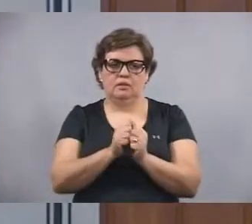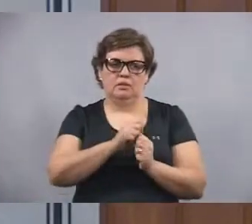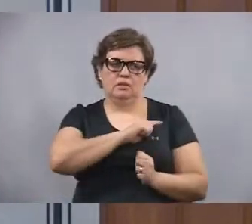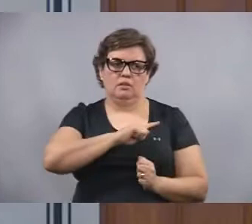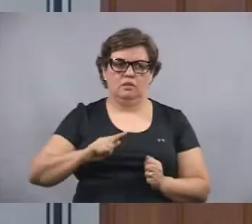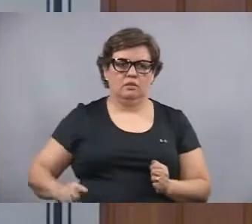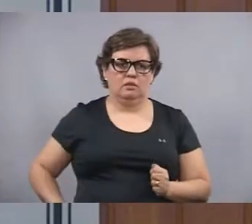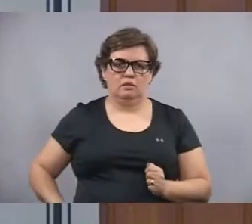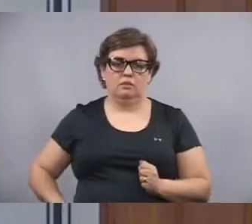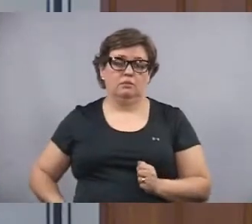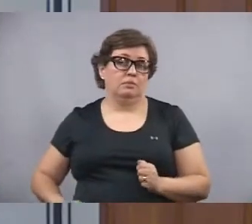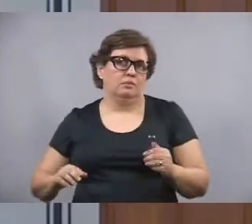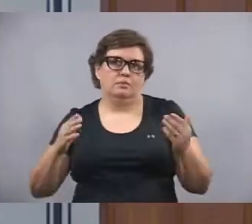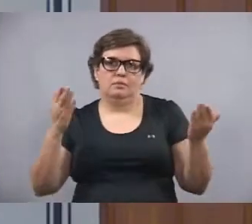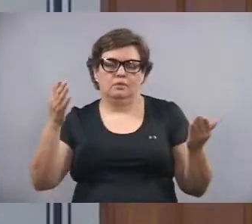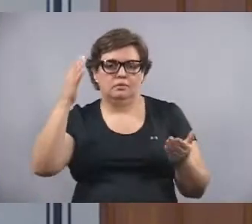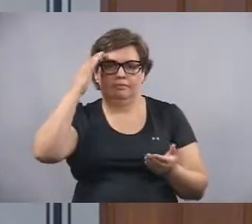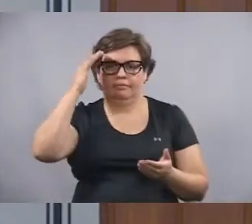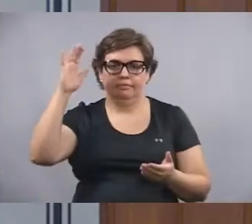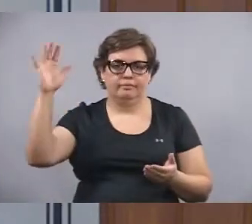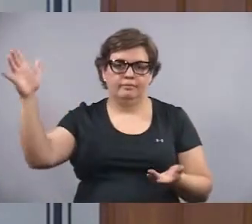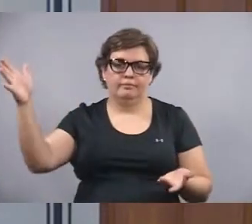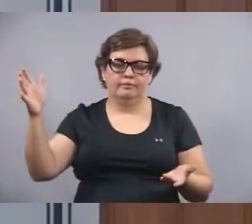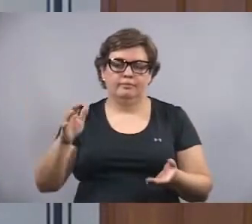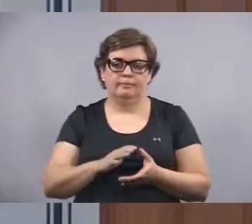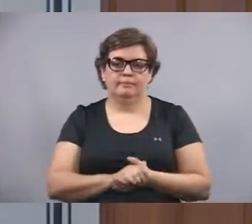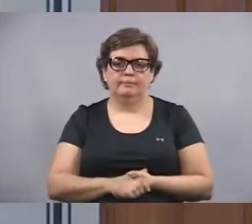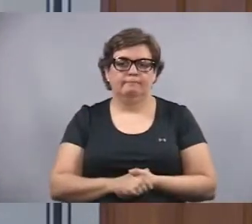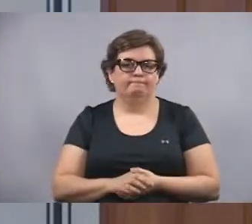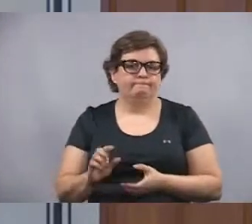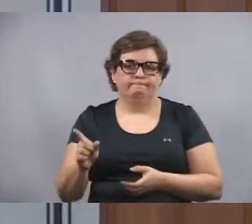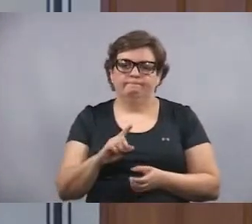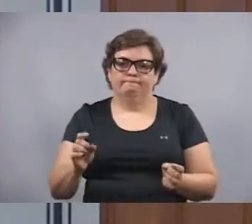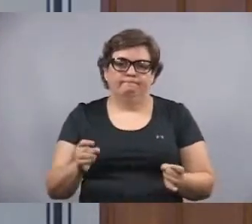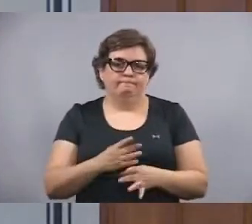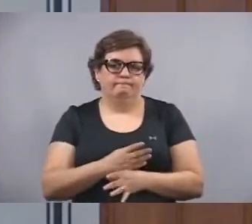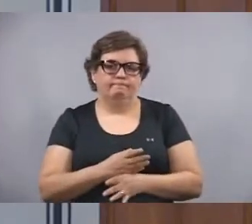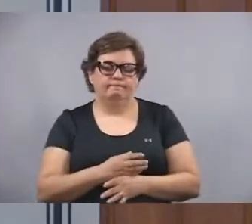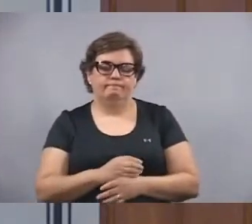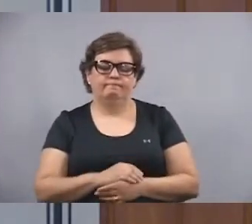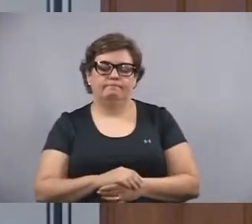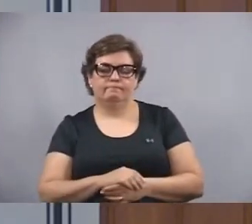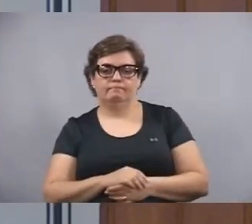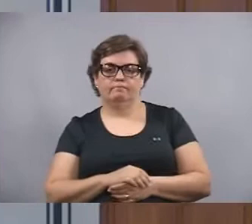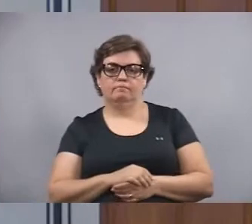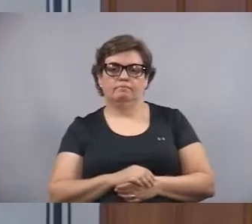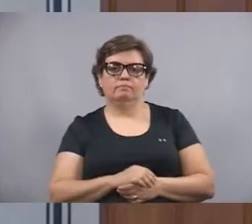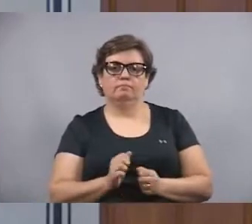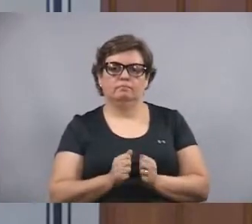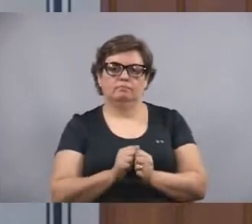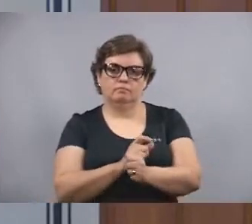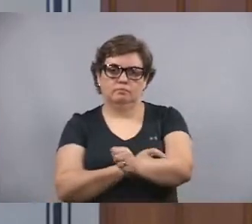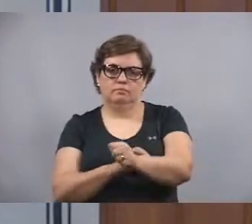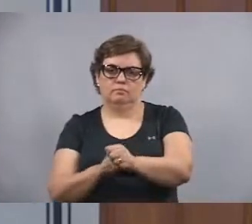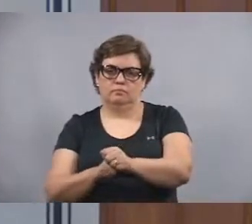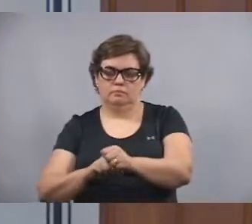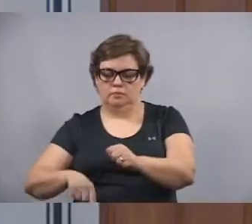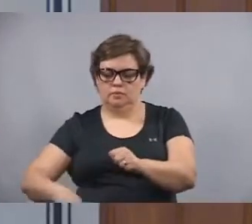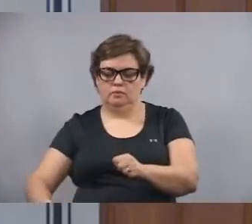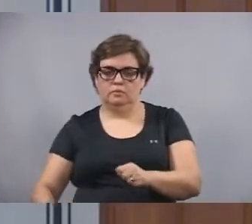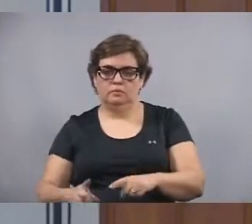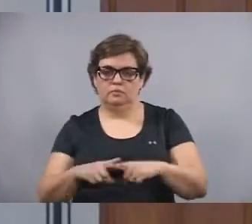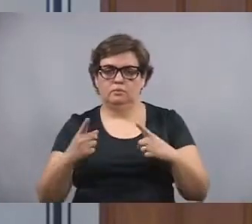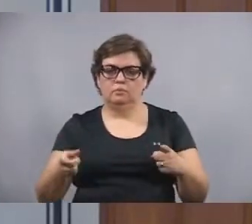daquele prefeito que falar que vai zerar buraco na nossa cidade, não vai ser isso, mas que